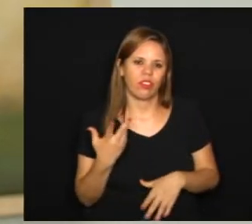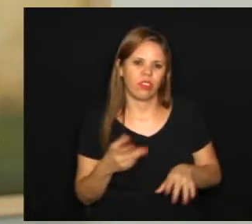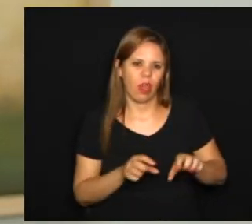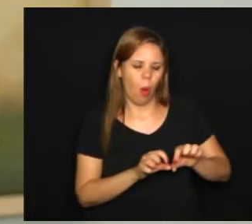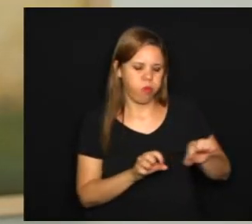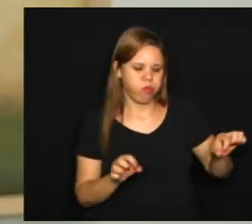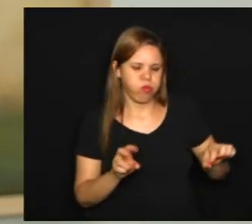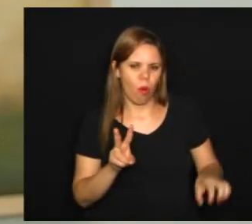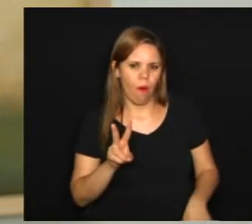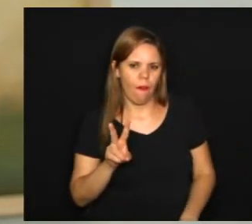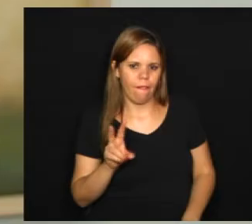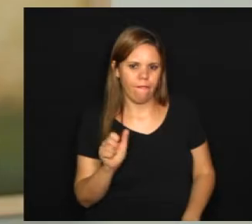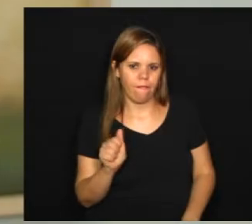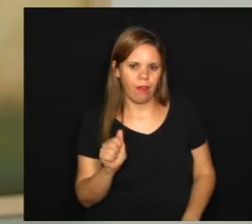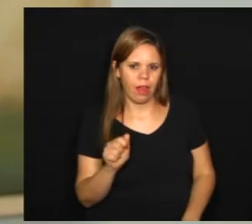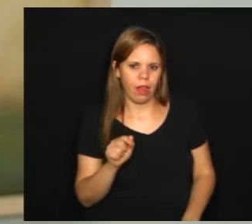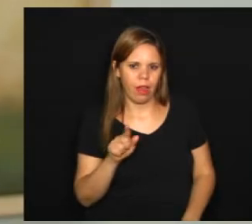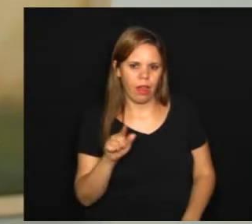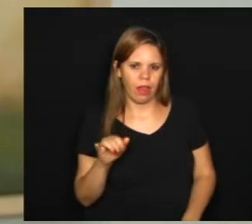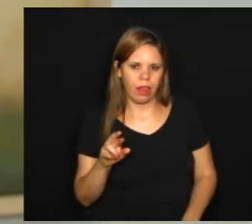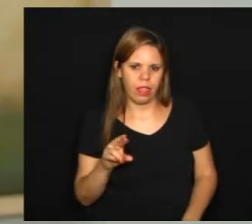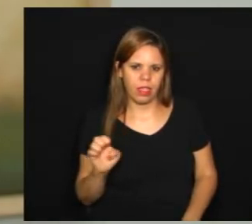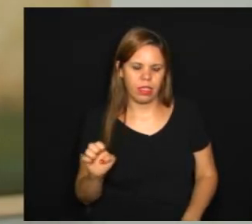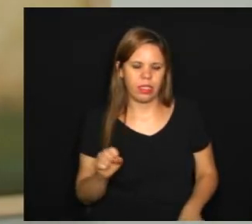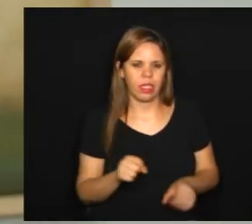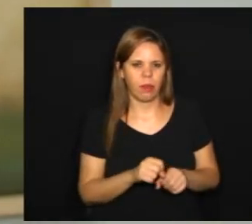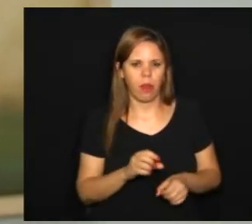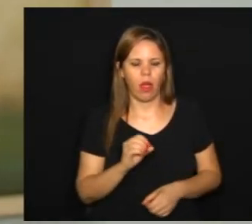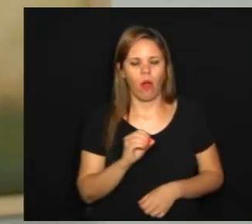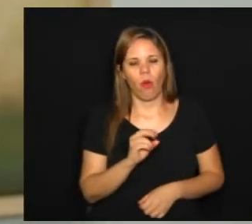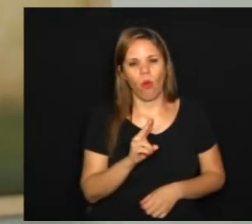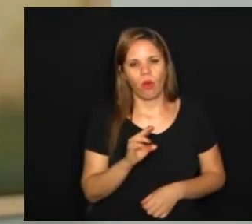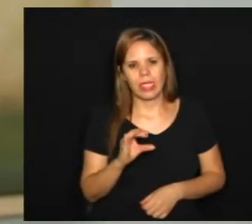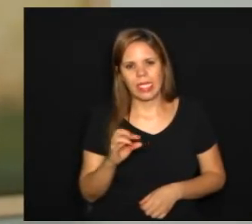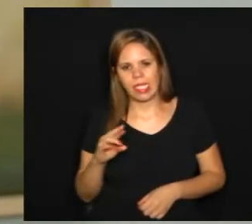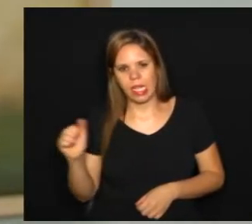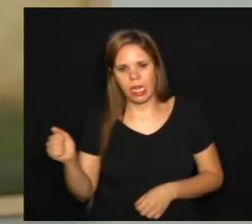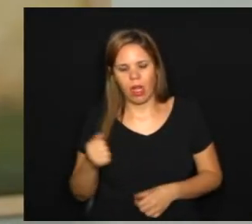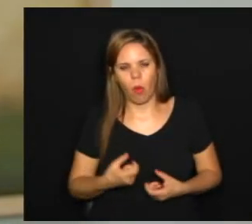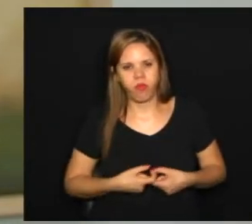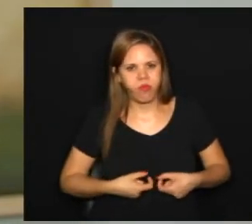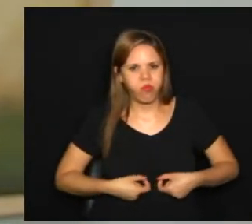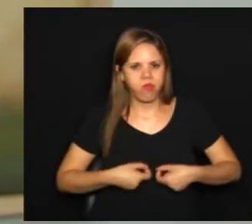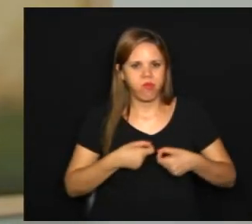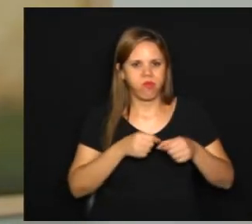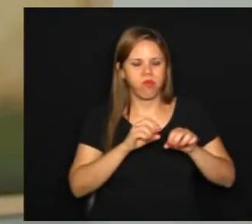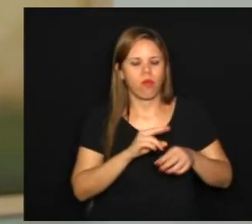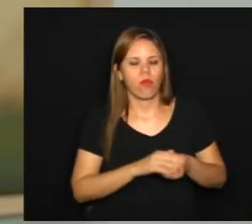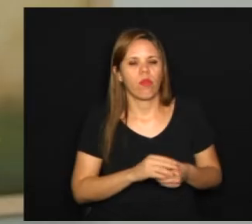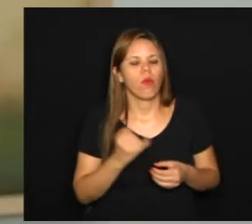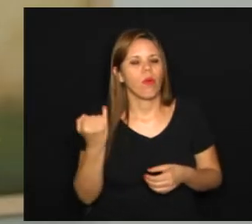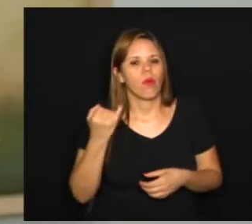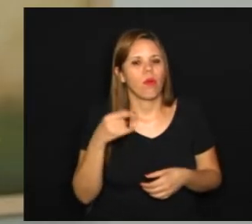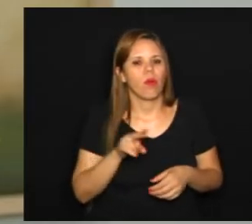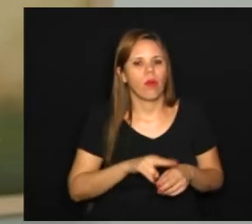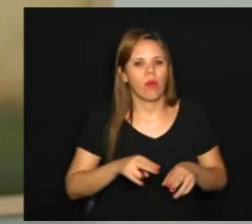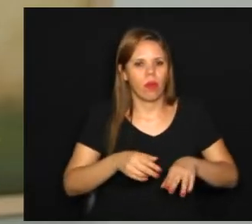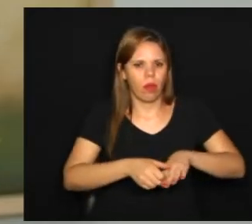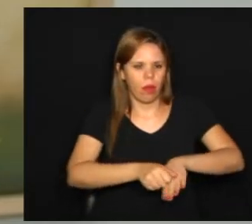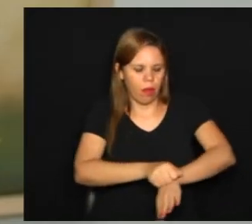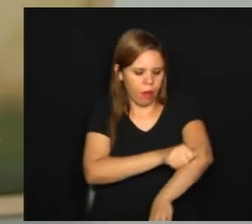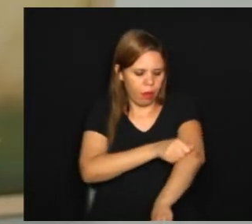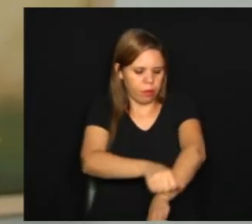da trombose, que a gente chama de síndrome pós-trombótica. É aquela pessoa que não se tratou direito e as veias não vão funcionar